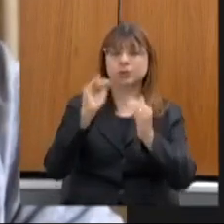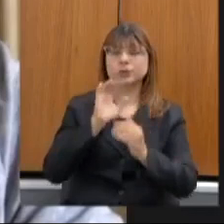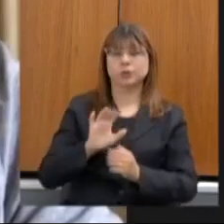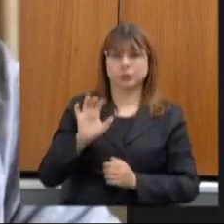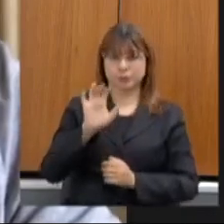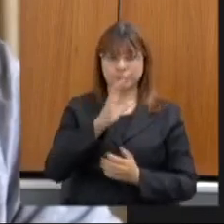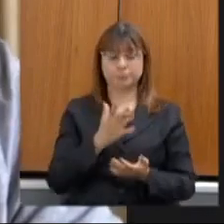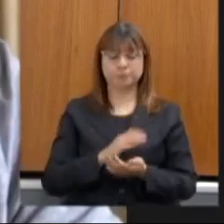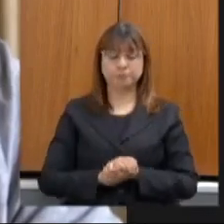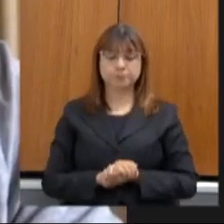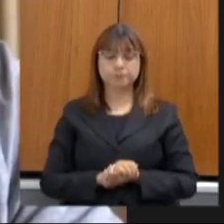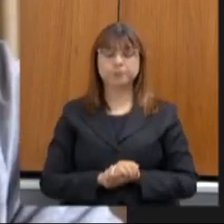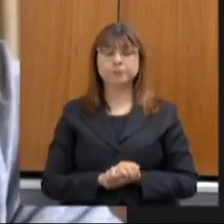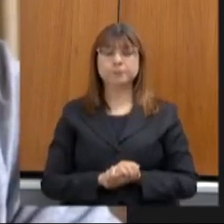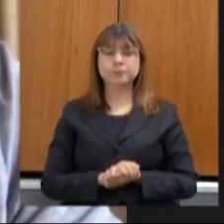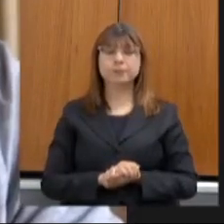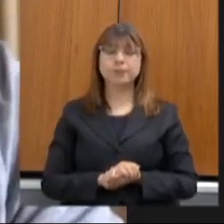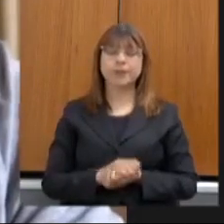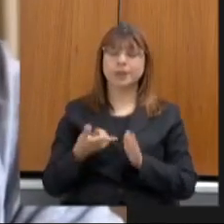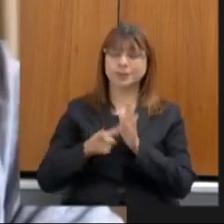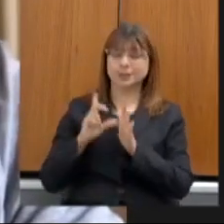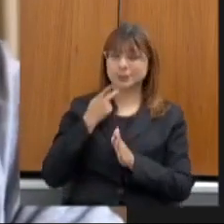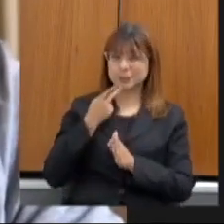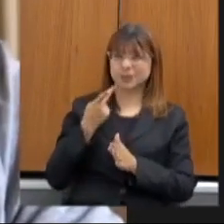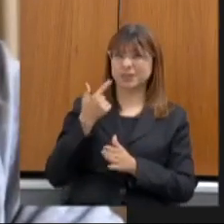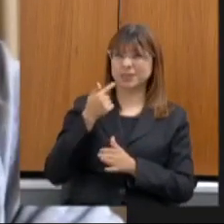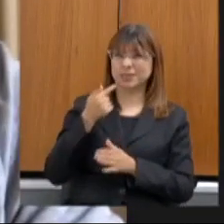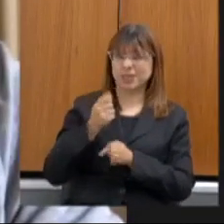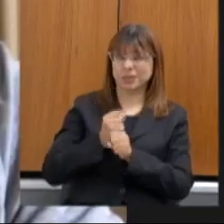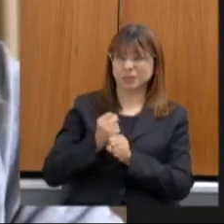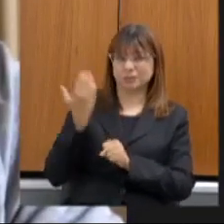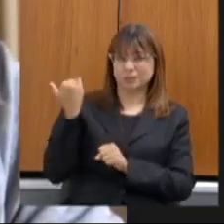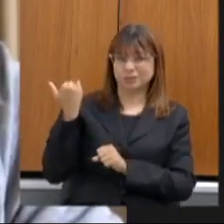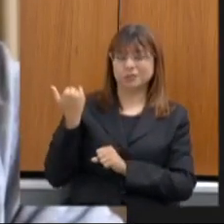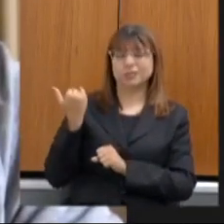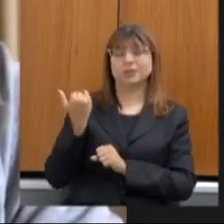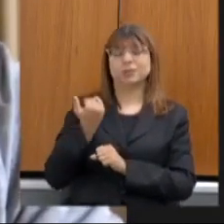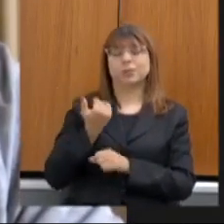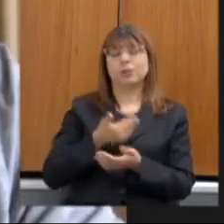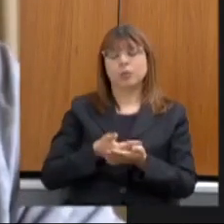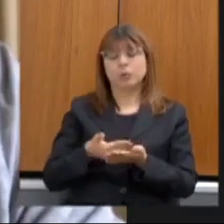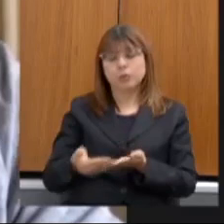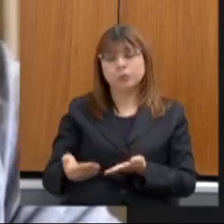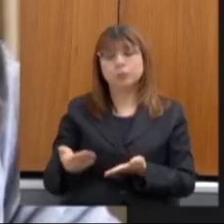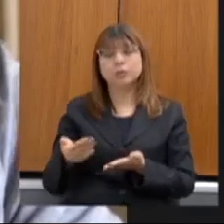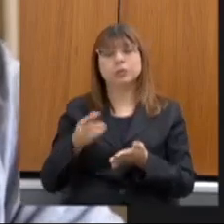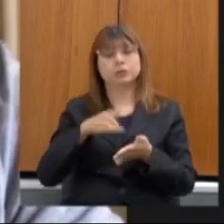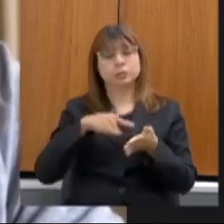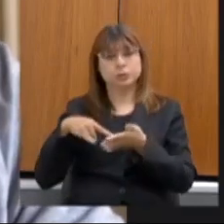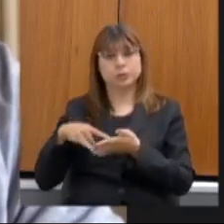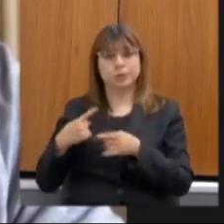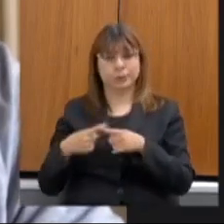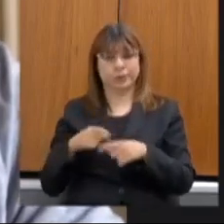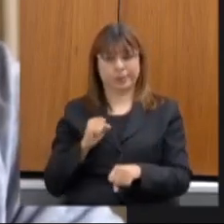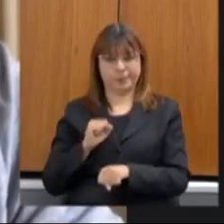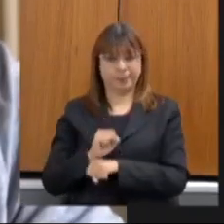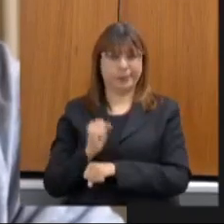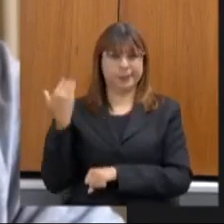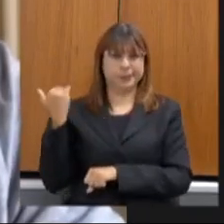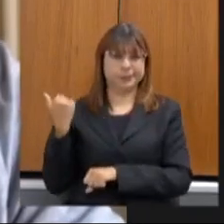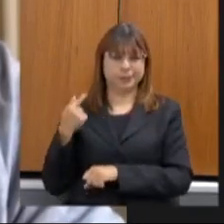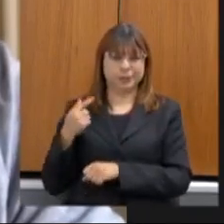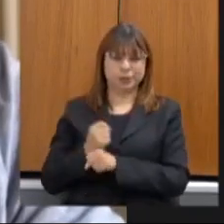aquela região ali nisso até ser bem comentou há sete anos não tava sendo entregues títulos estava parado nem todas as esferas